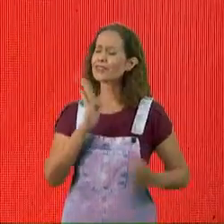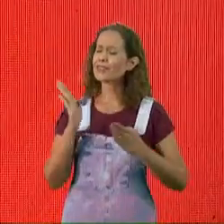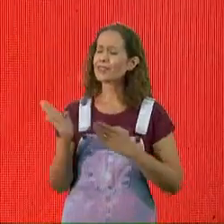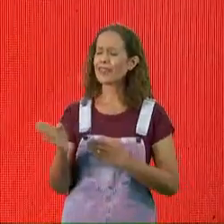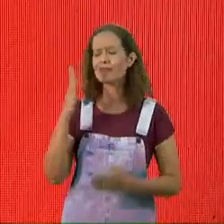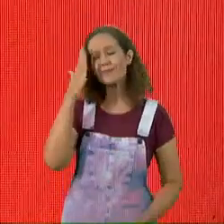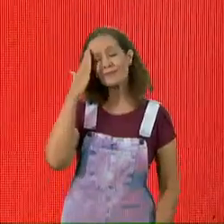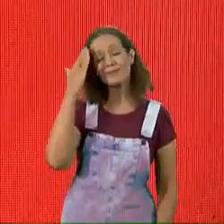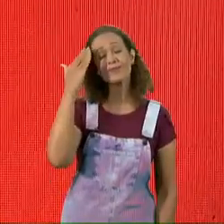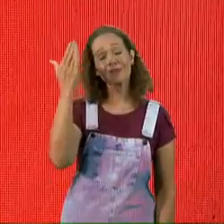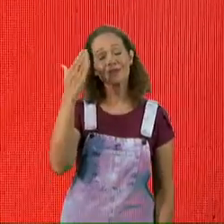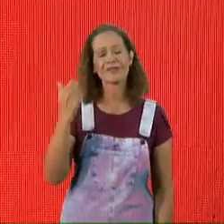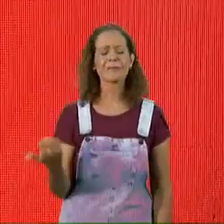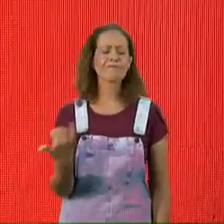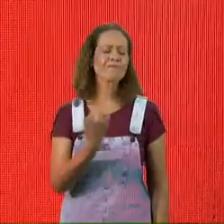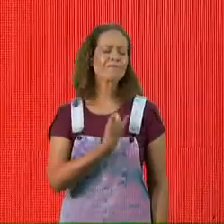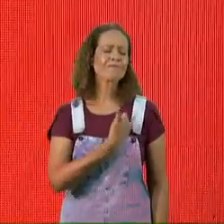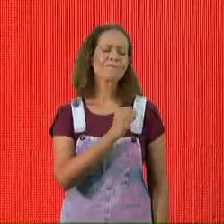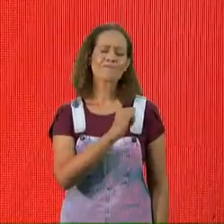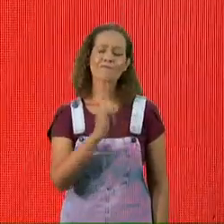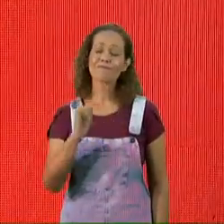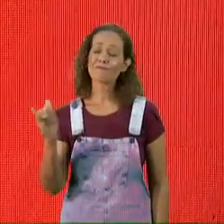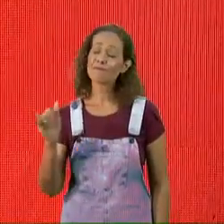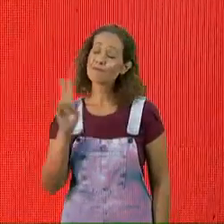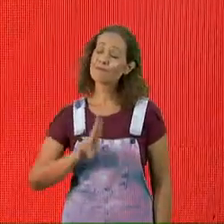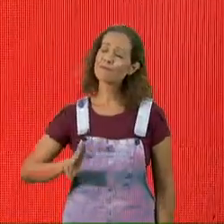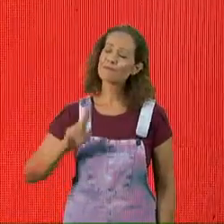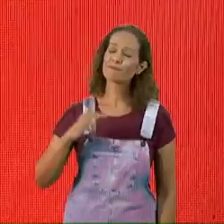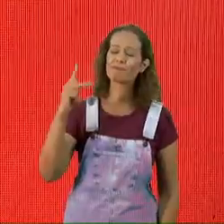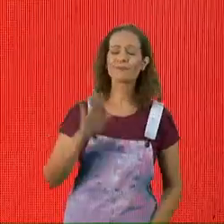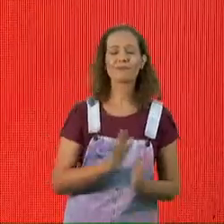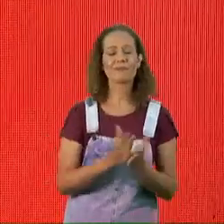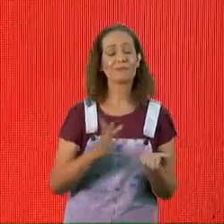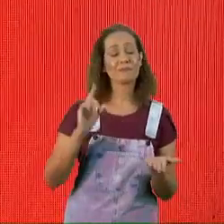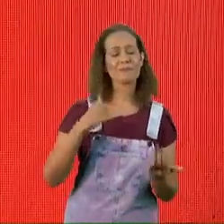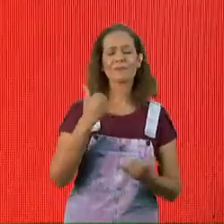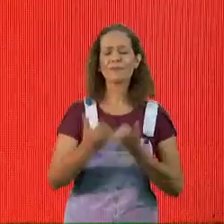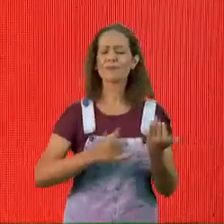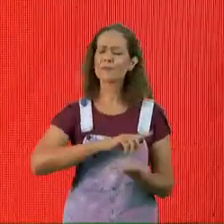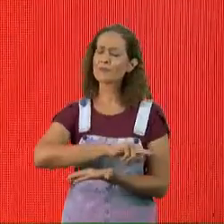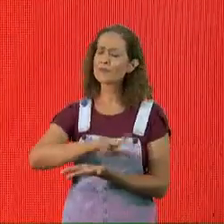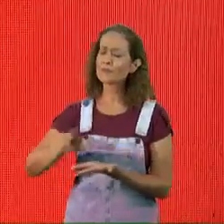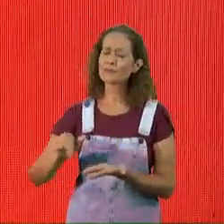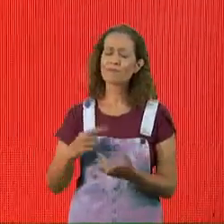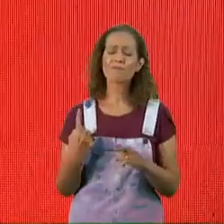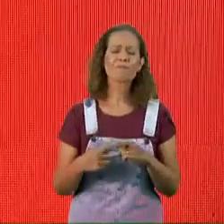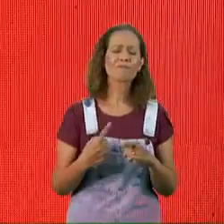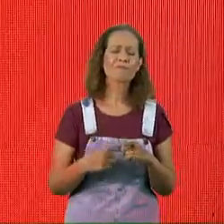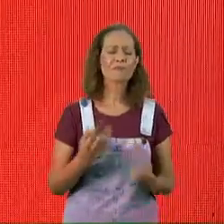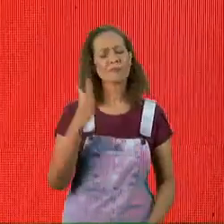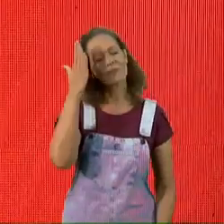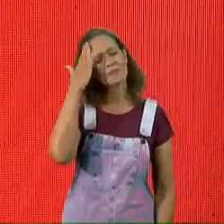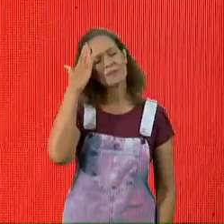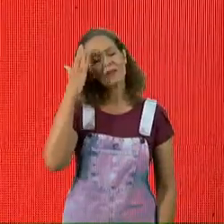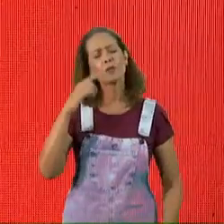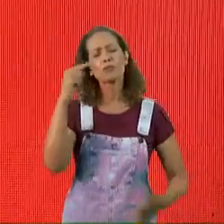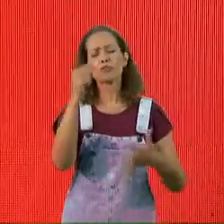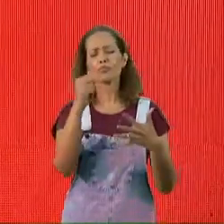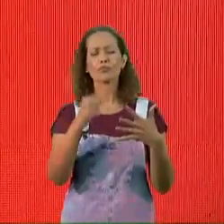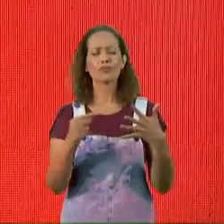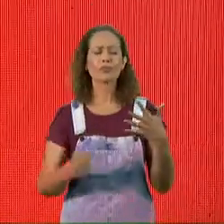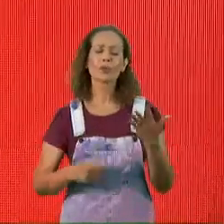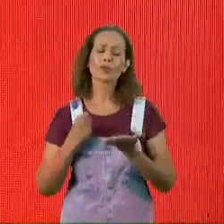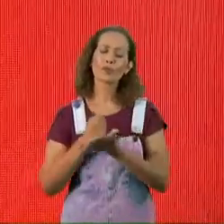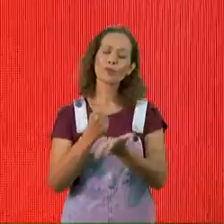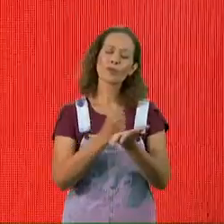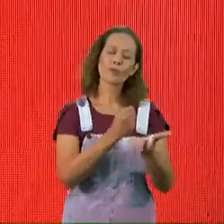fidelidade. Fale, Pai, ao nosso coração, por meio da tua palavra, por meio das brincadeiras. Pois sabemos, Senhor, que todas as coisas cooperam para o